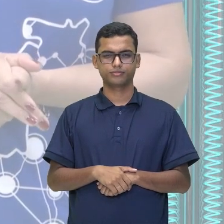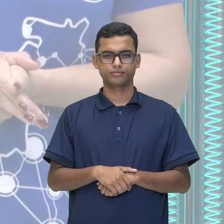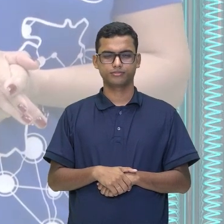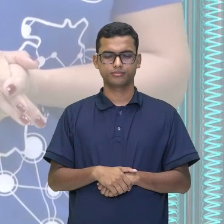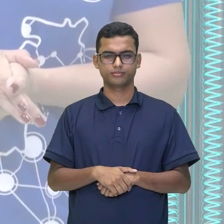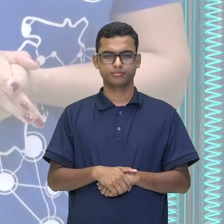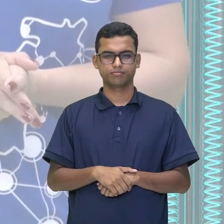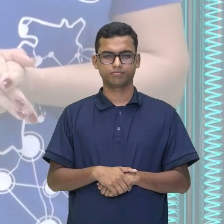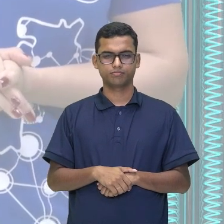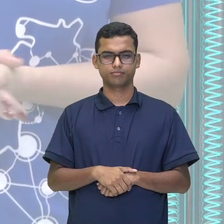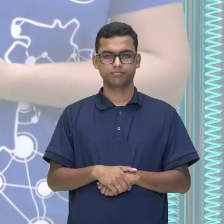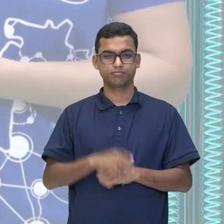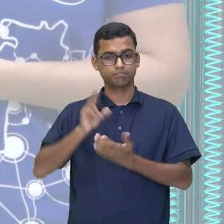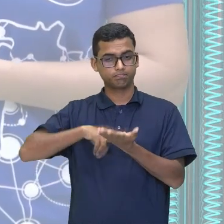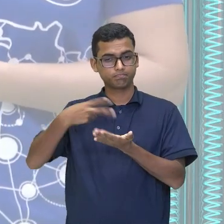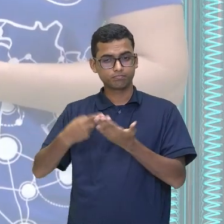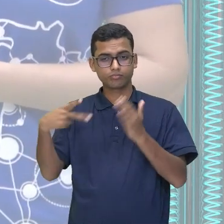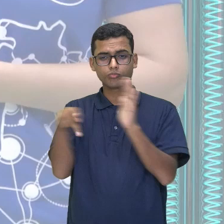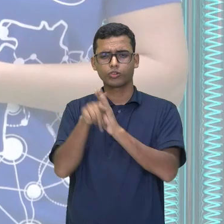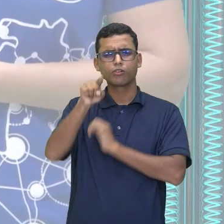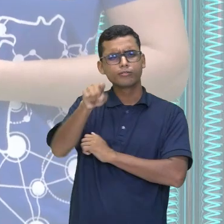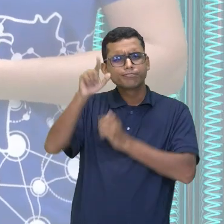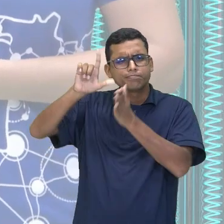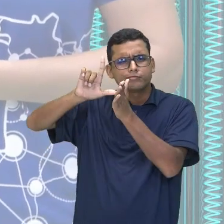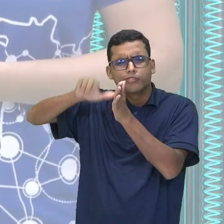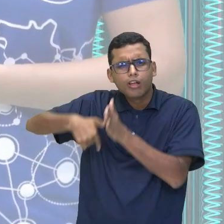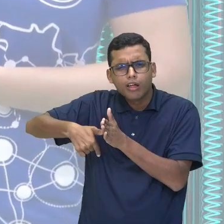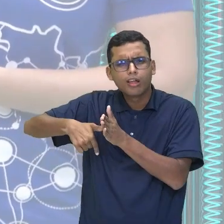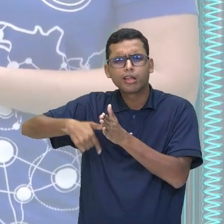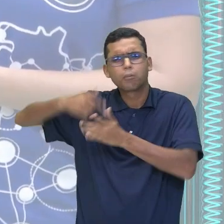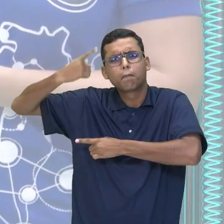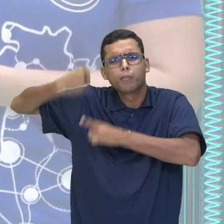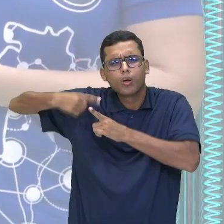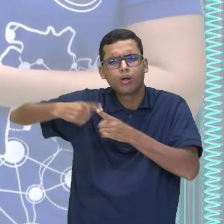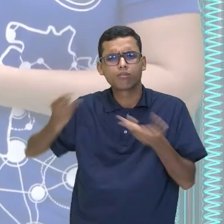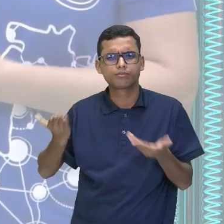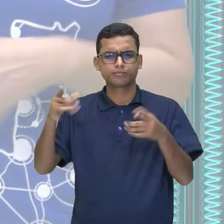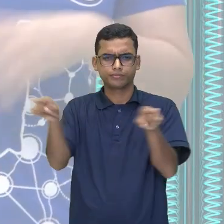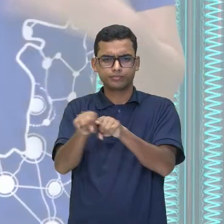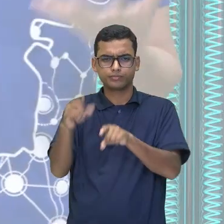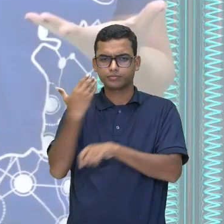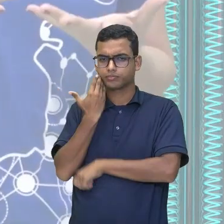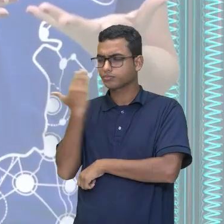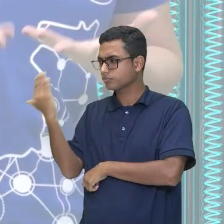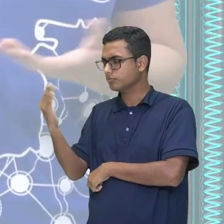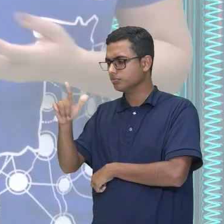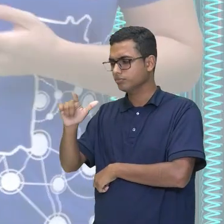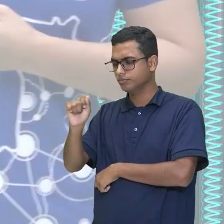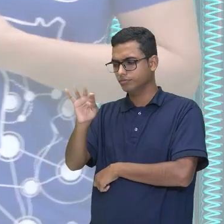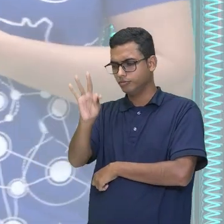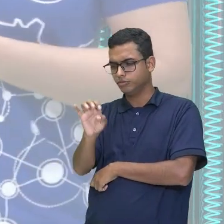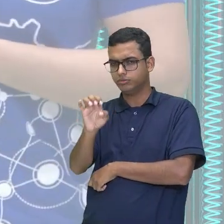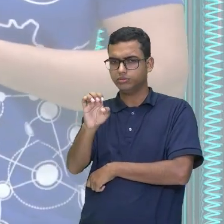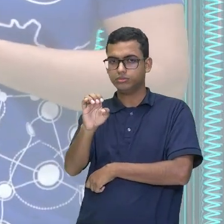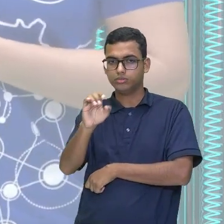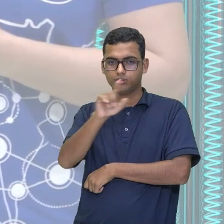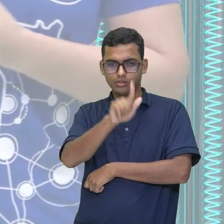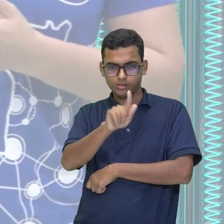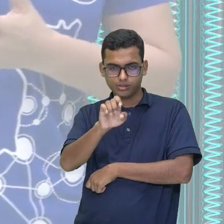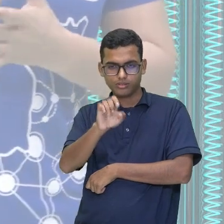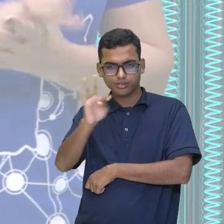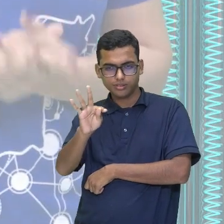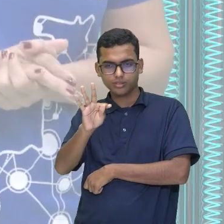que você se atrasou? Então, get late, o get combinado aqui com a palavra late é se atrasou. E aí,